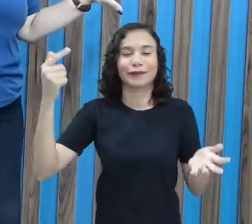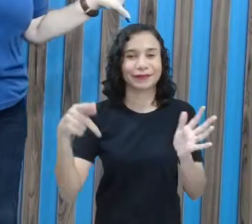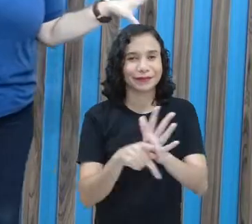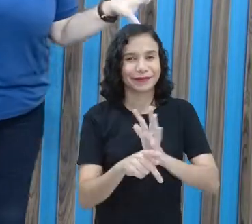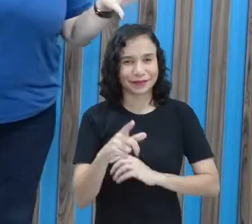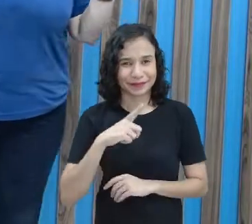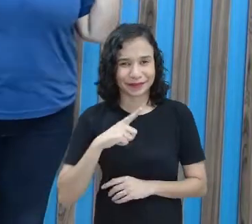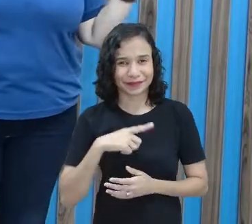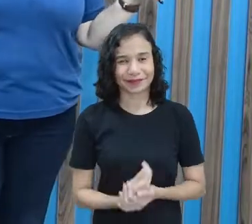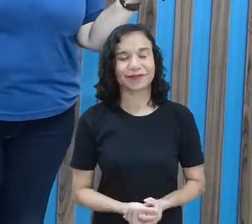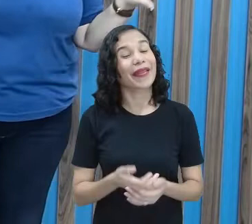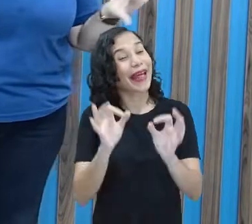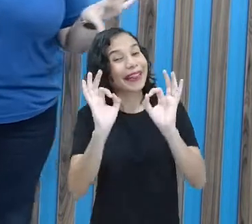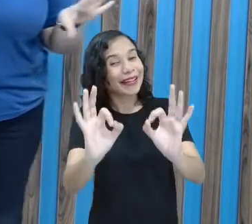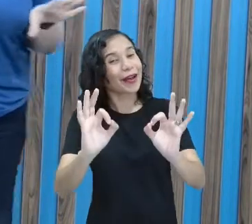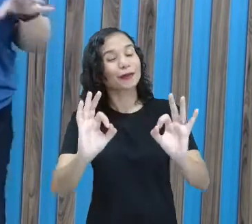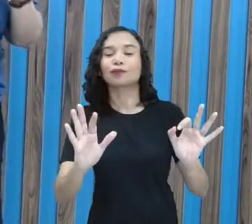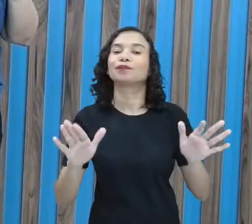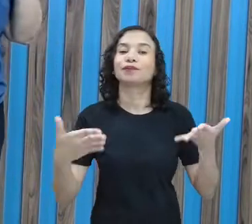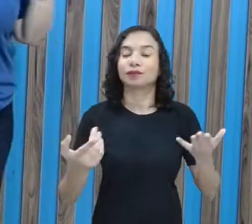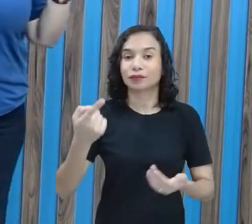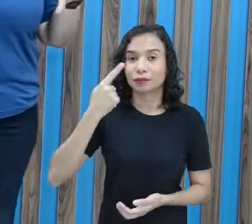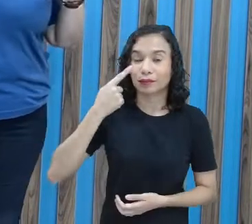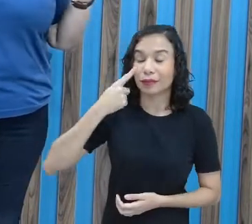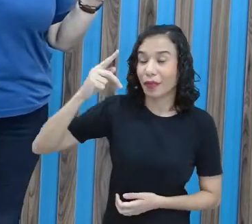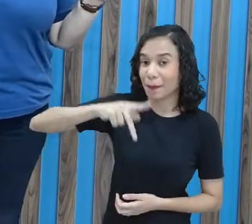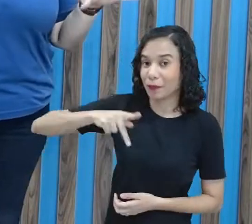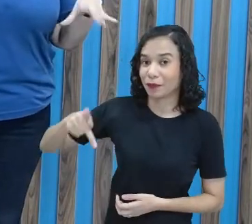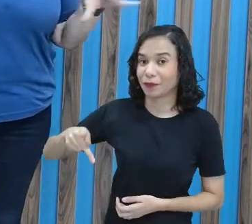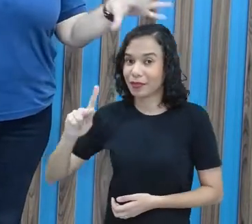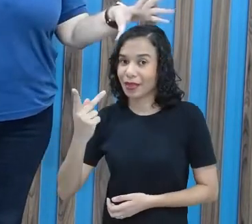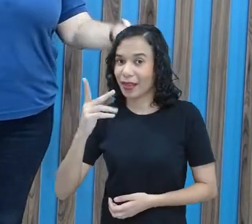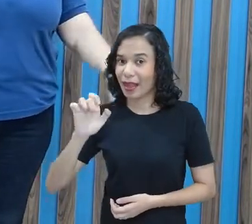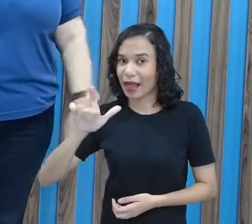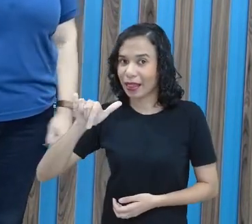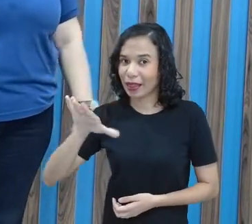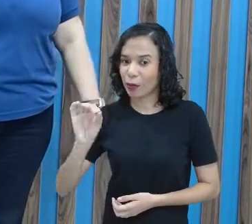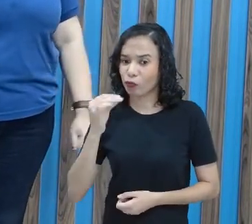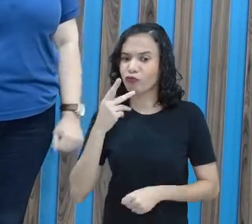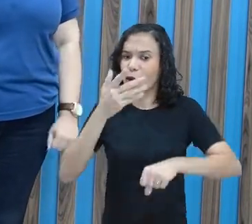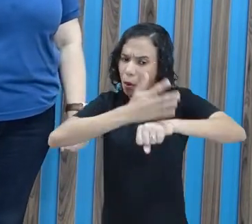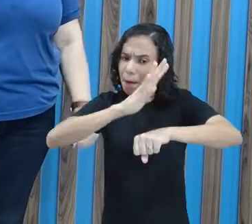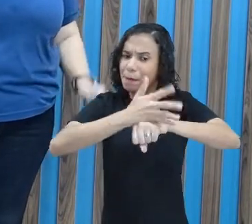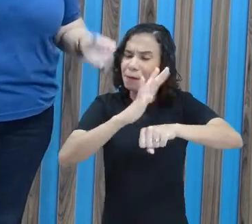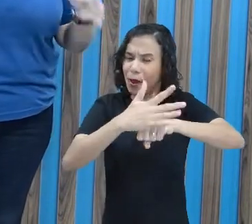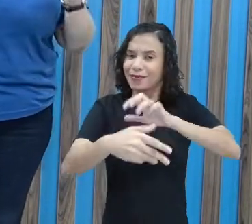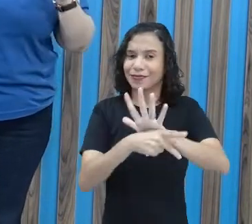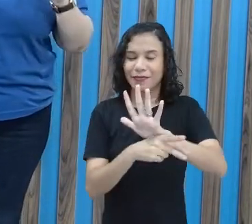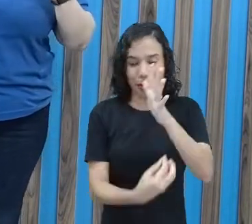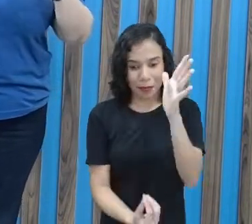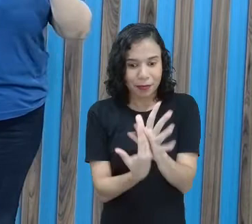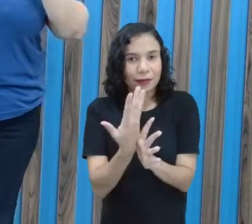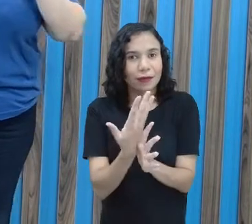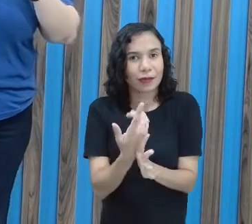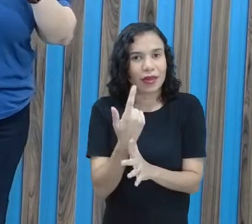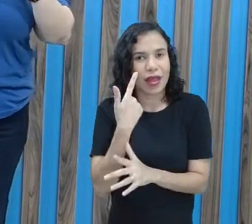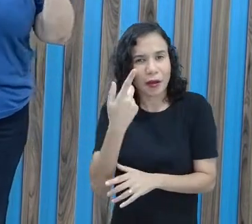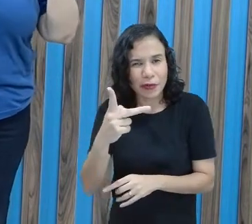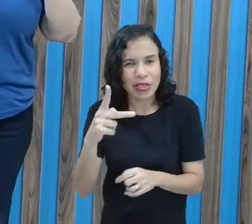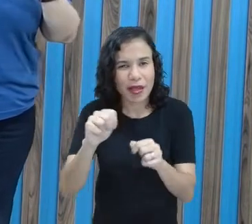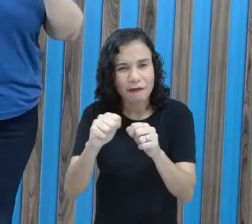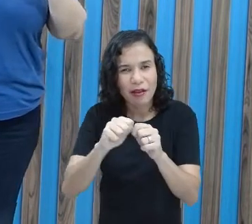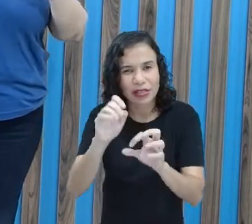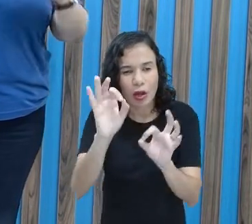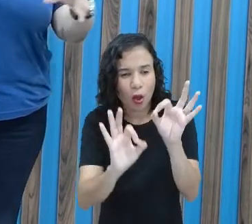certeza. Certinho. Então, ó, professor Helena já deu uma ideia aí do mão na massa. É. Não é, professor? Porque aí, você montando, quando a